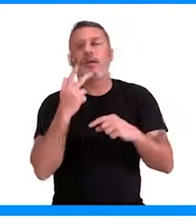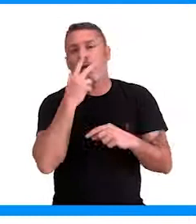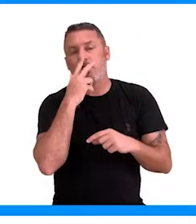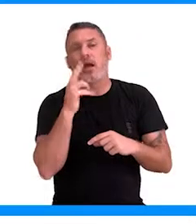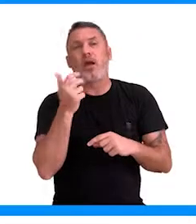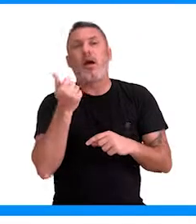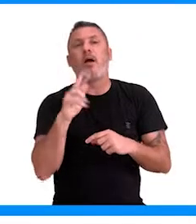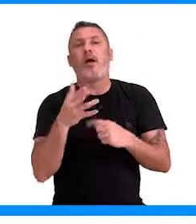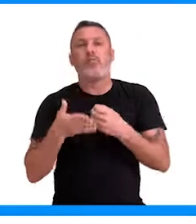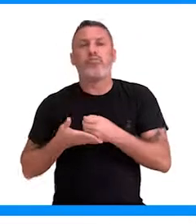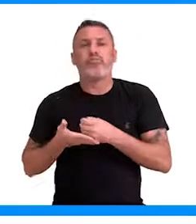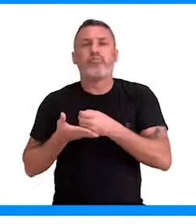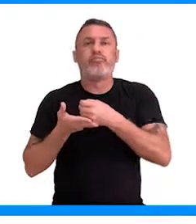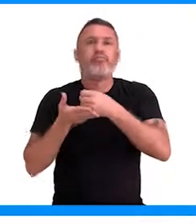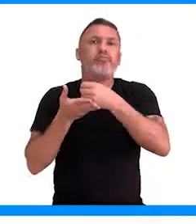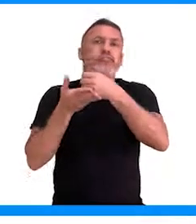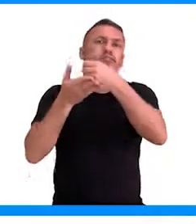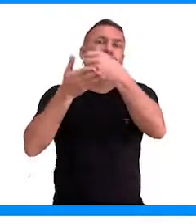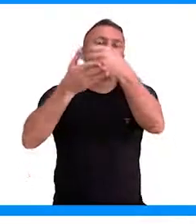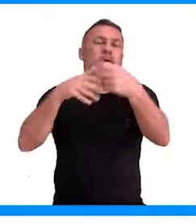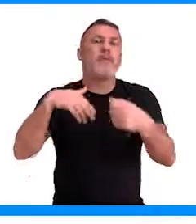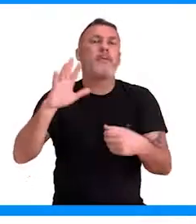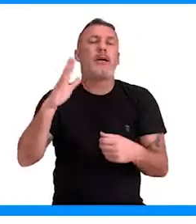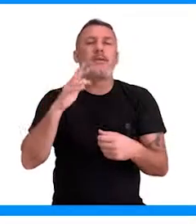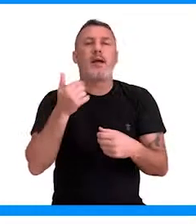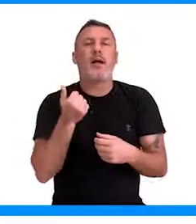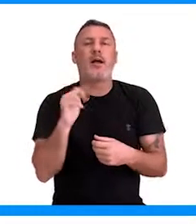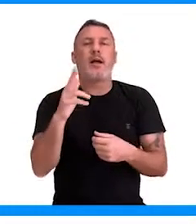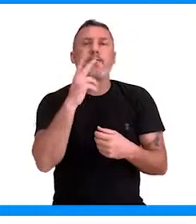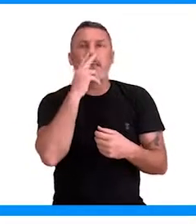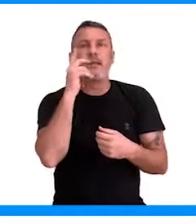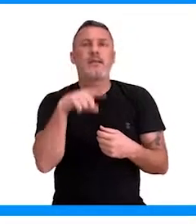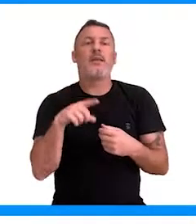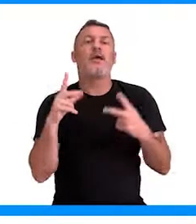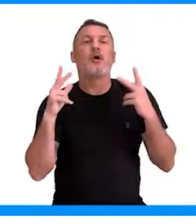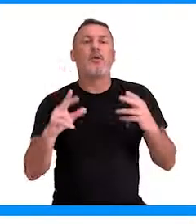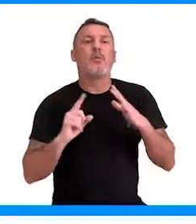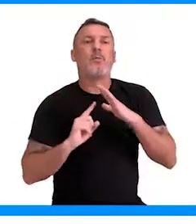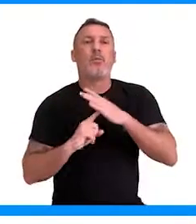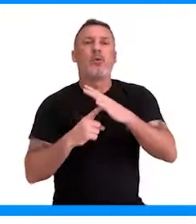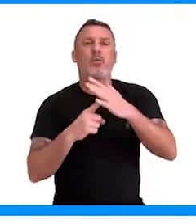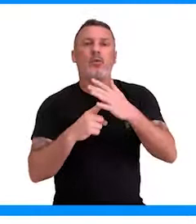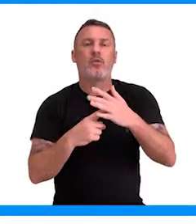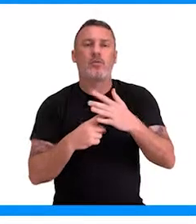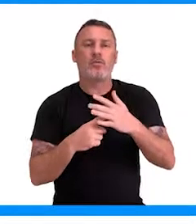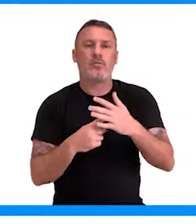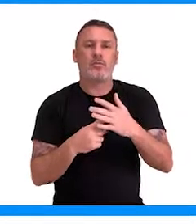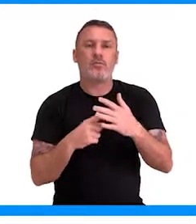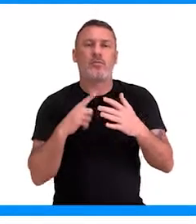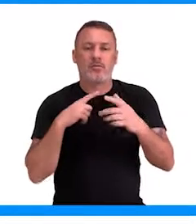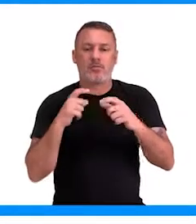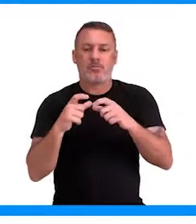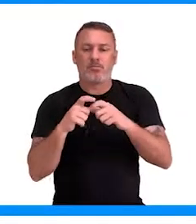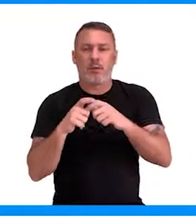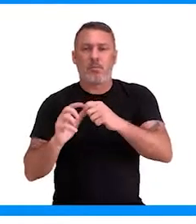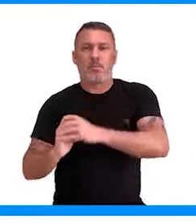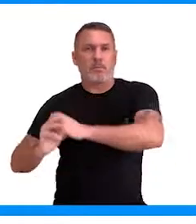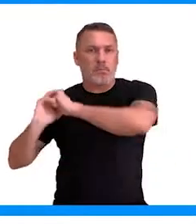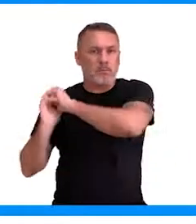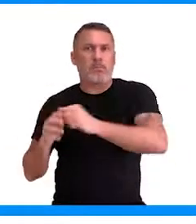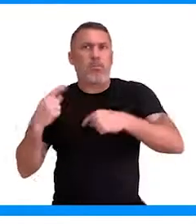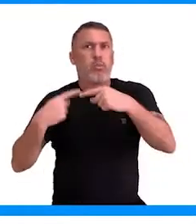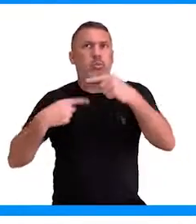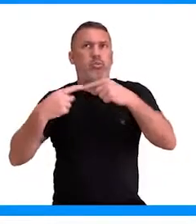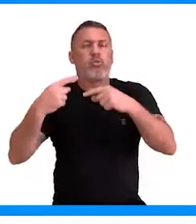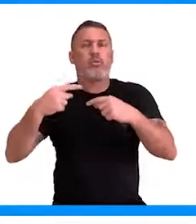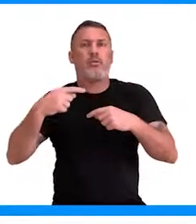ar como uma força motora, para dar mais impulso para cima e dar mais alcance para essa bola, para esse objeto,